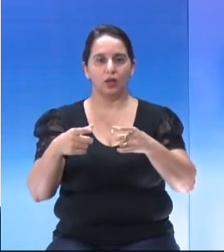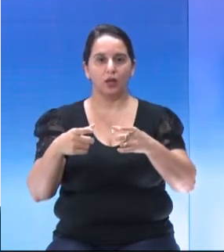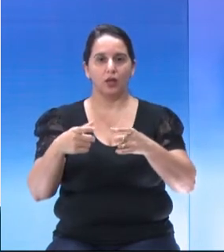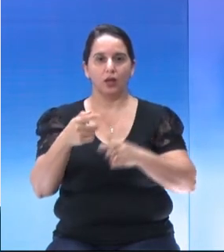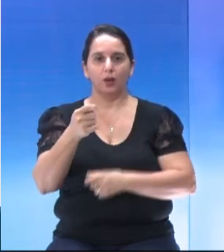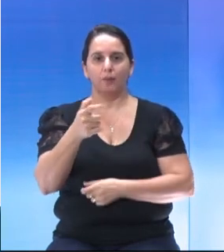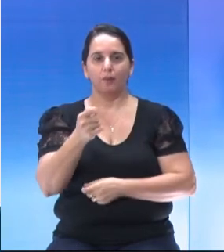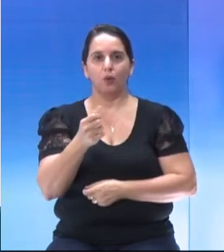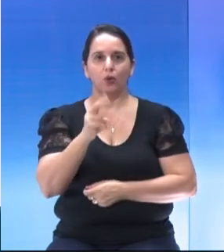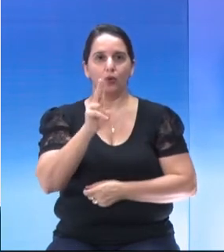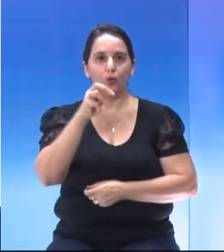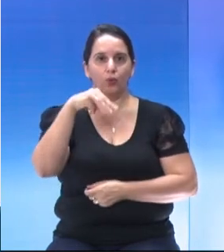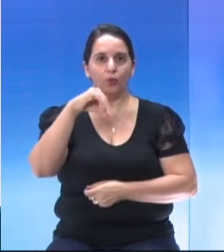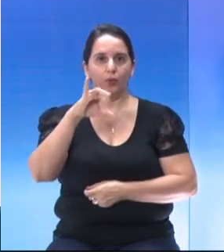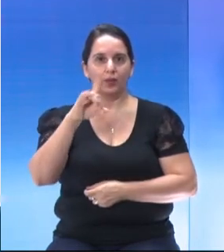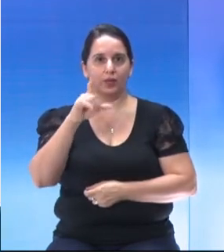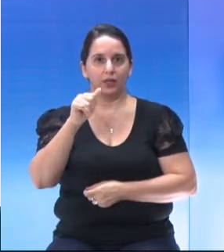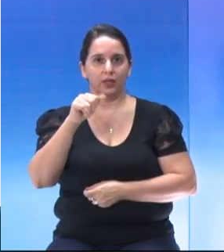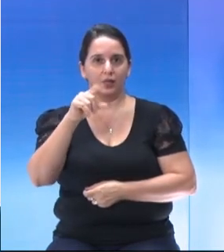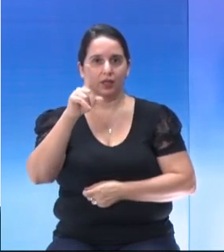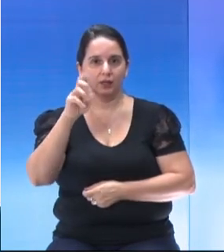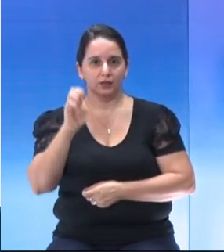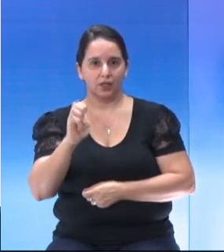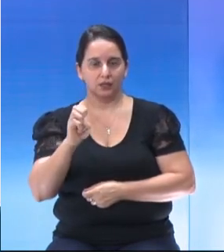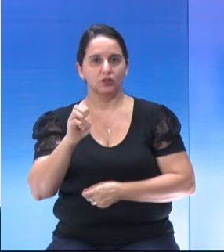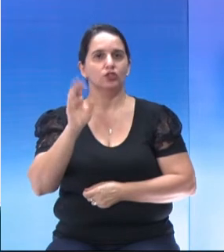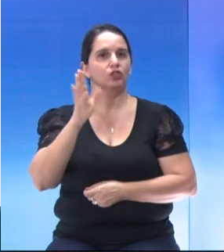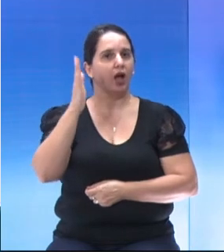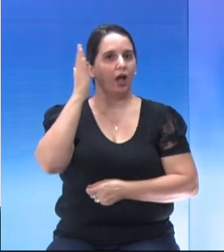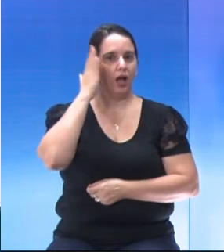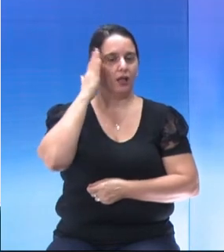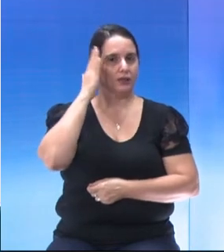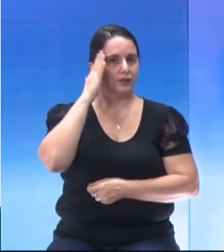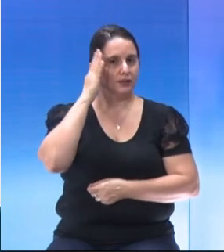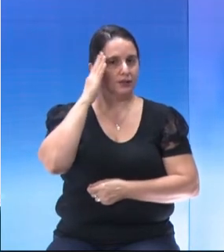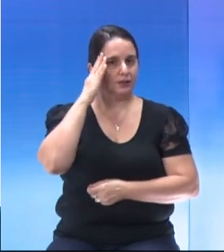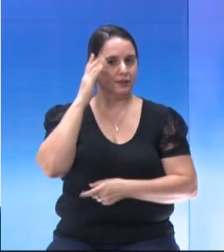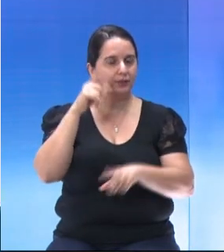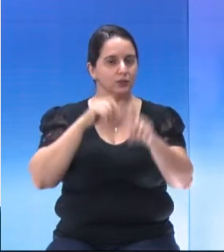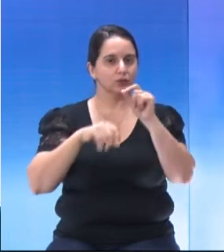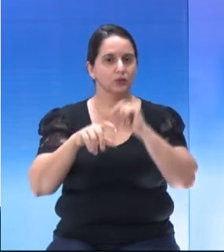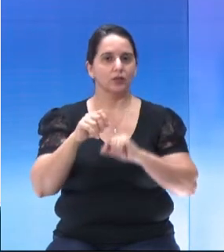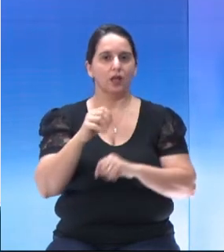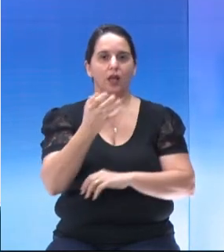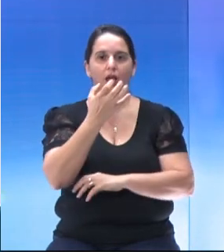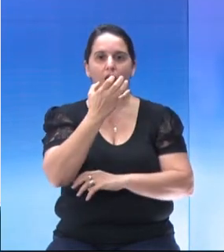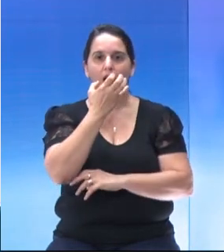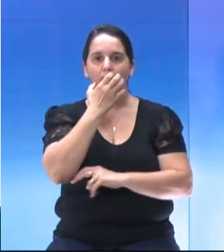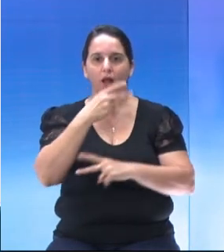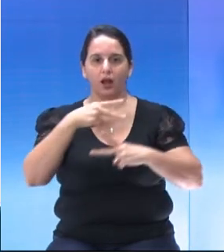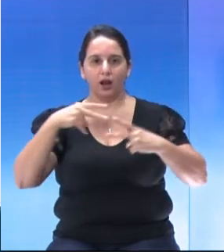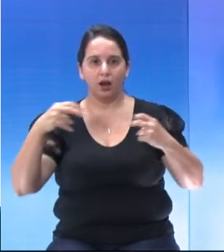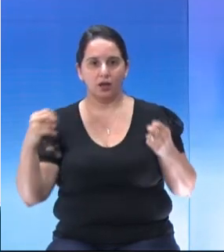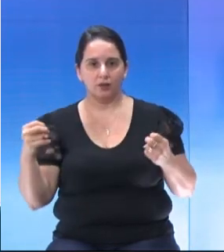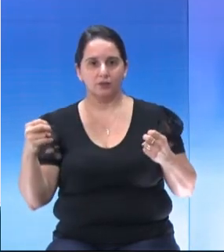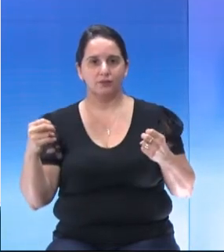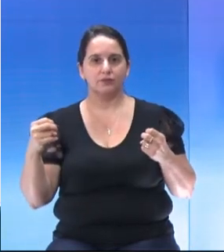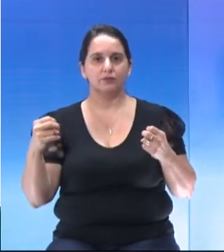de pouca umidade. Tá? Já falamos disso, você já vai saber de letra. A fauna é